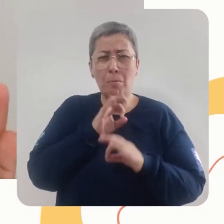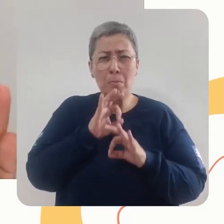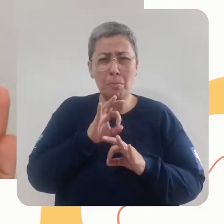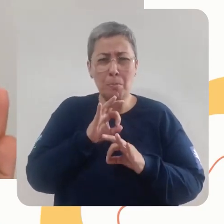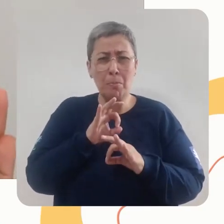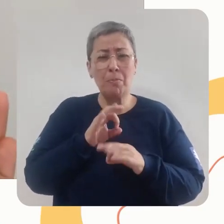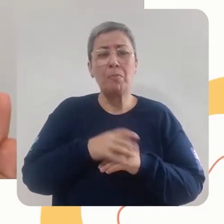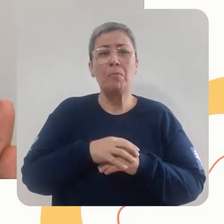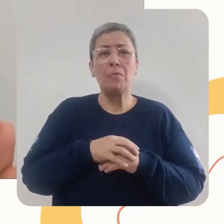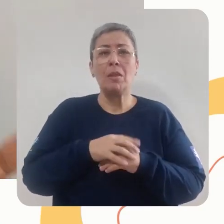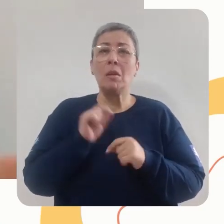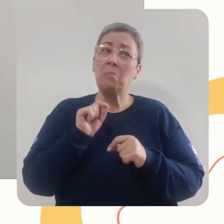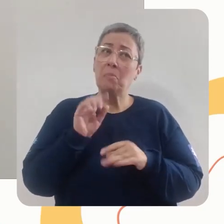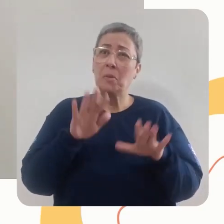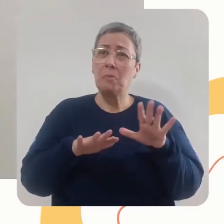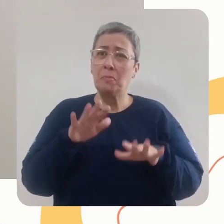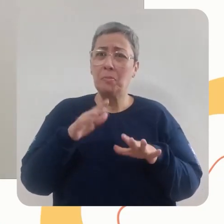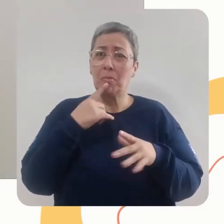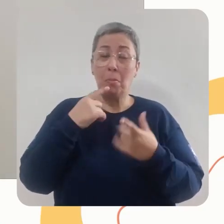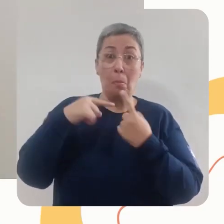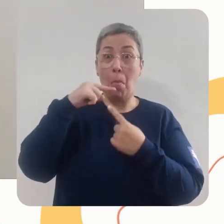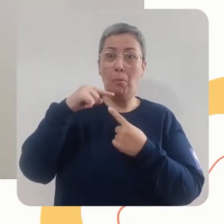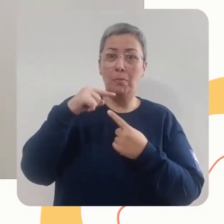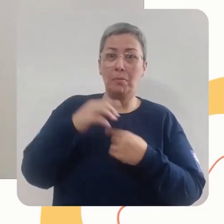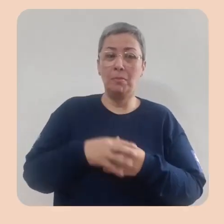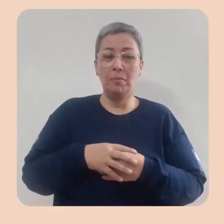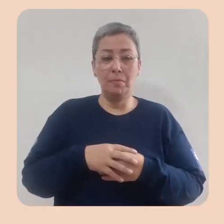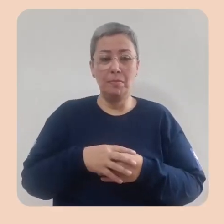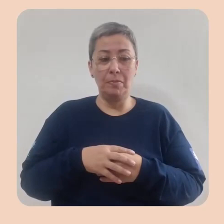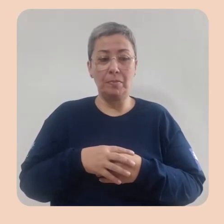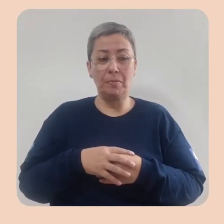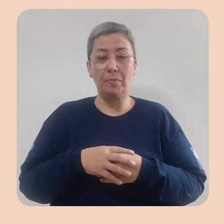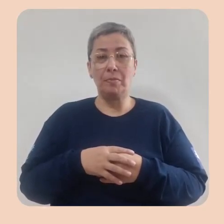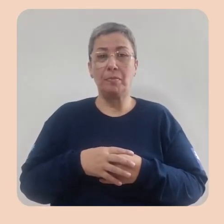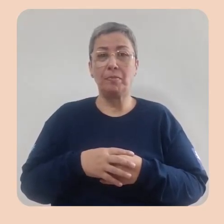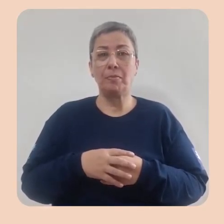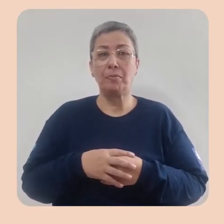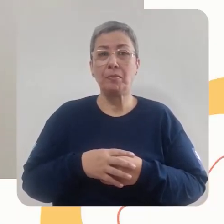bem rápido, talvez a sua língua trave.